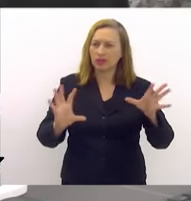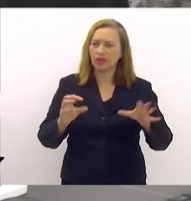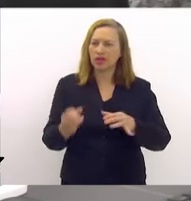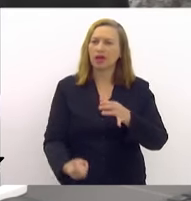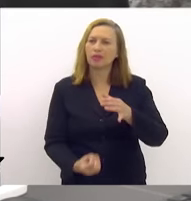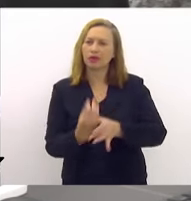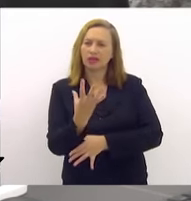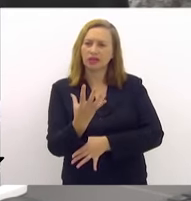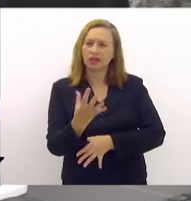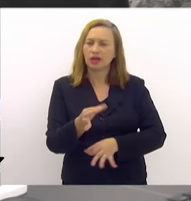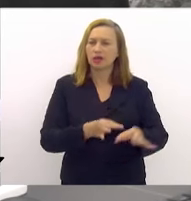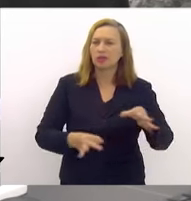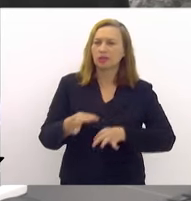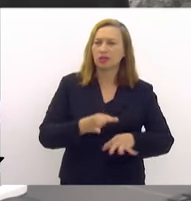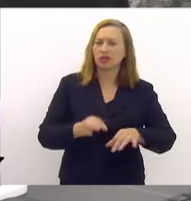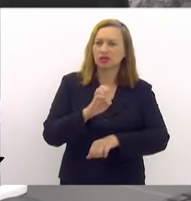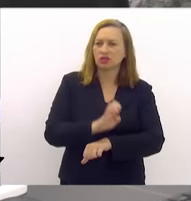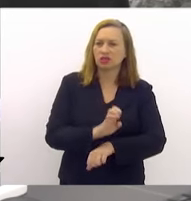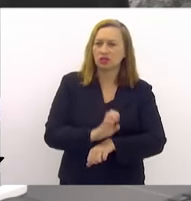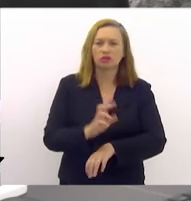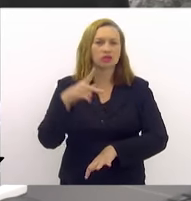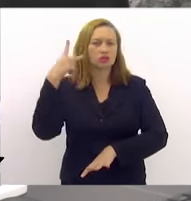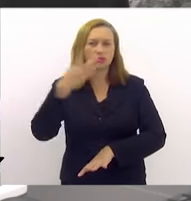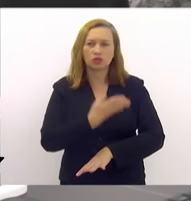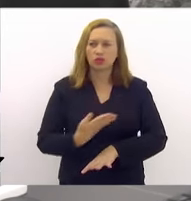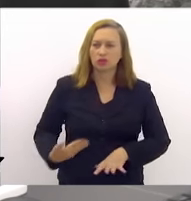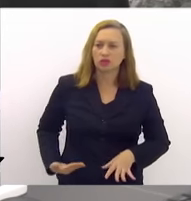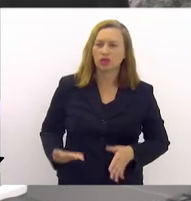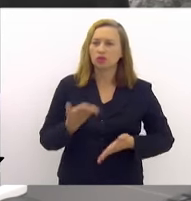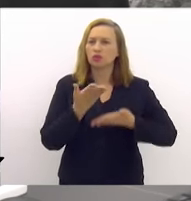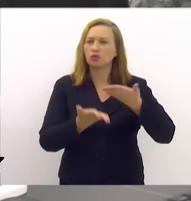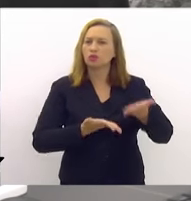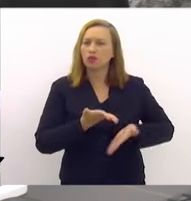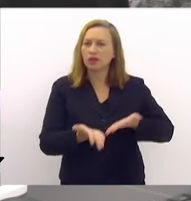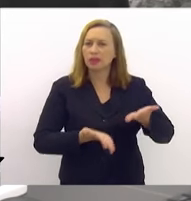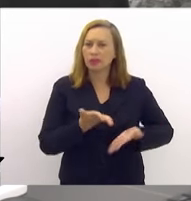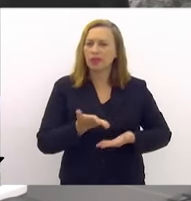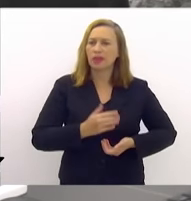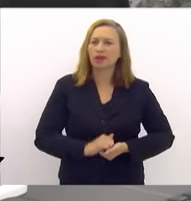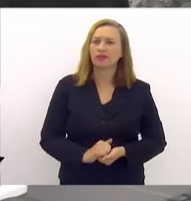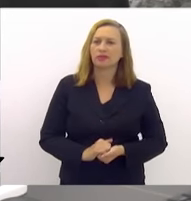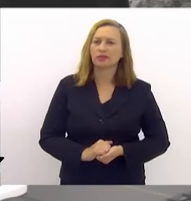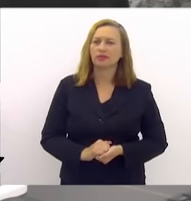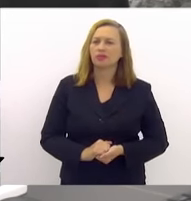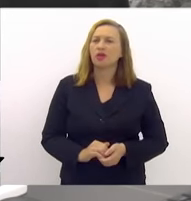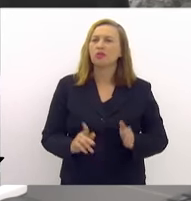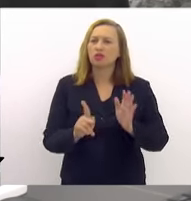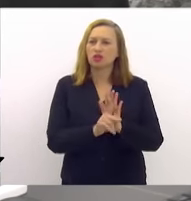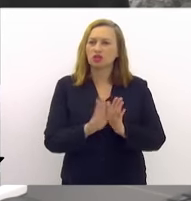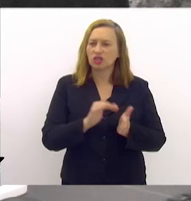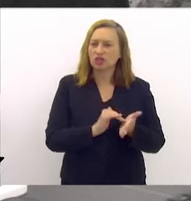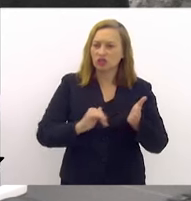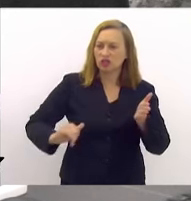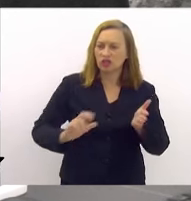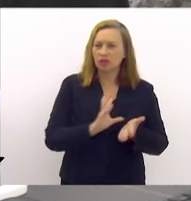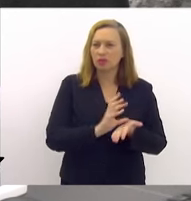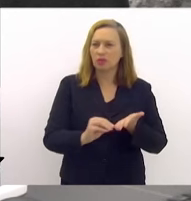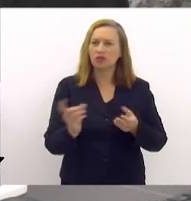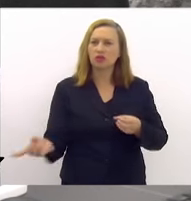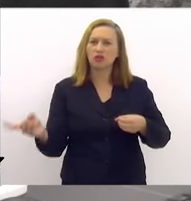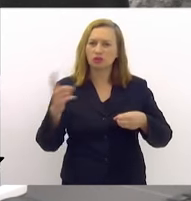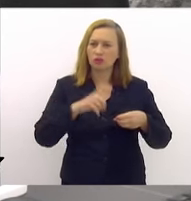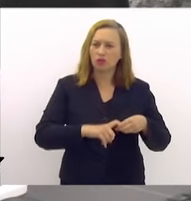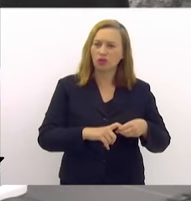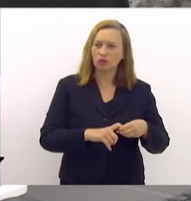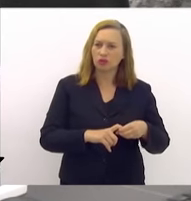criar Plano Estadual de Políticas Públicas do Cuidado. O projeto tinha sido retirado de pauta e volta à